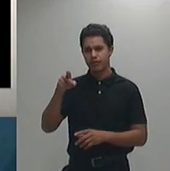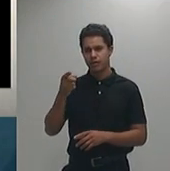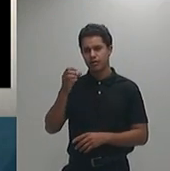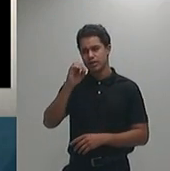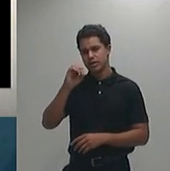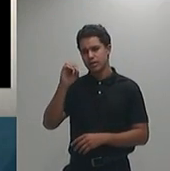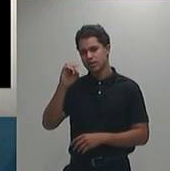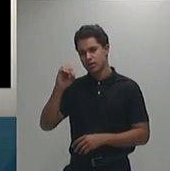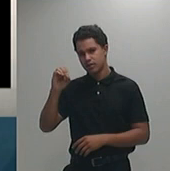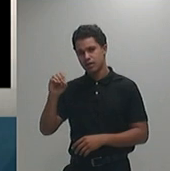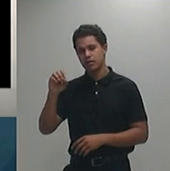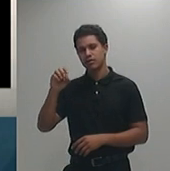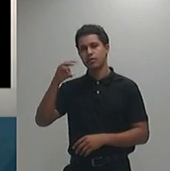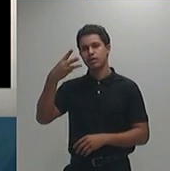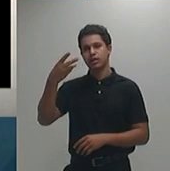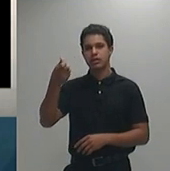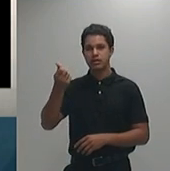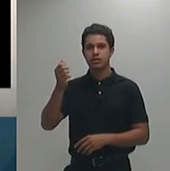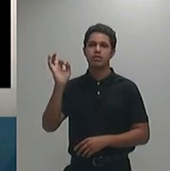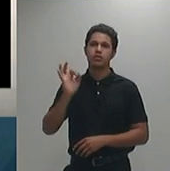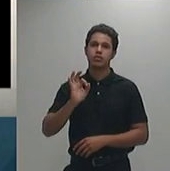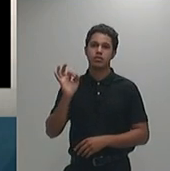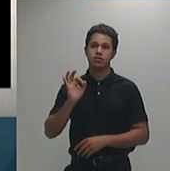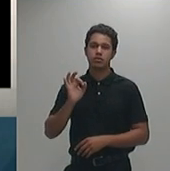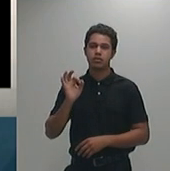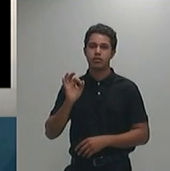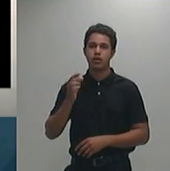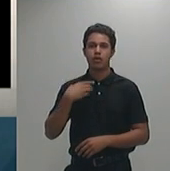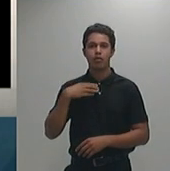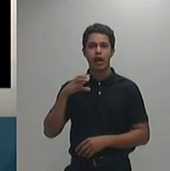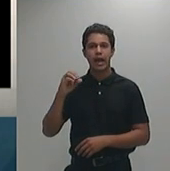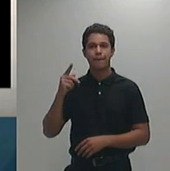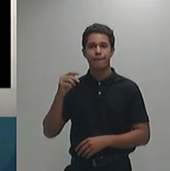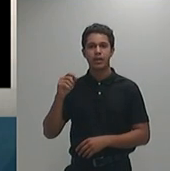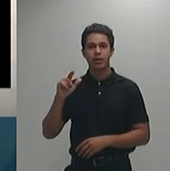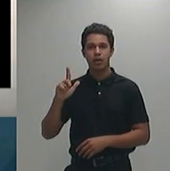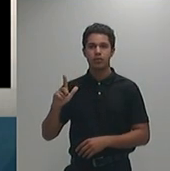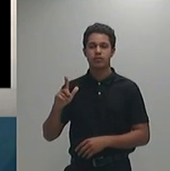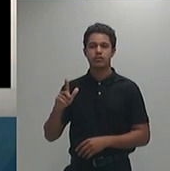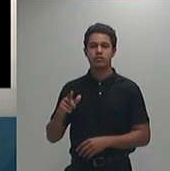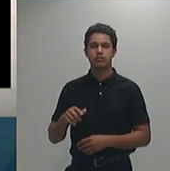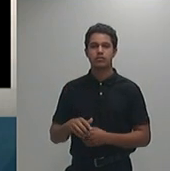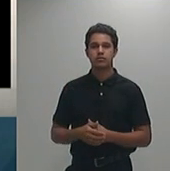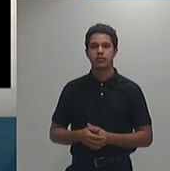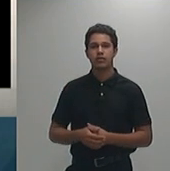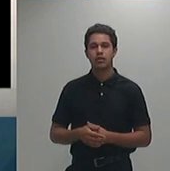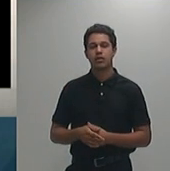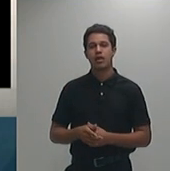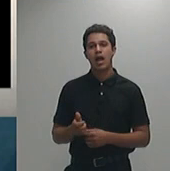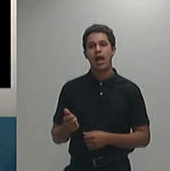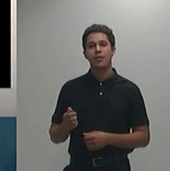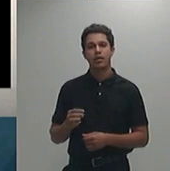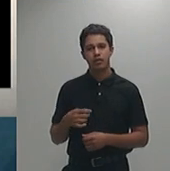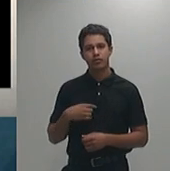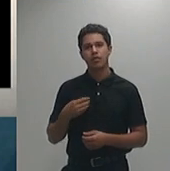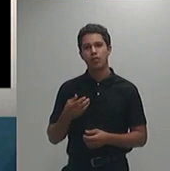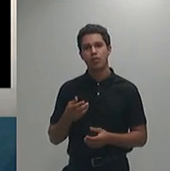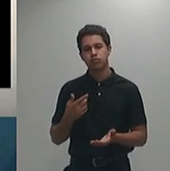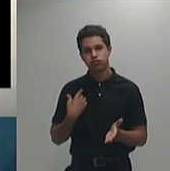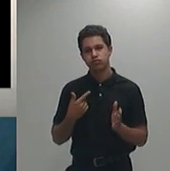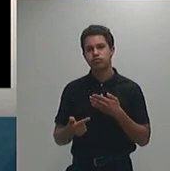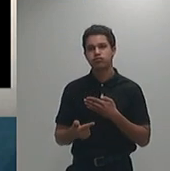0,00000 36 por cento do Capital arbitragem foi propósito é